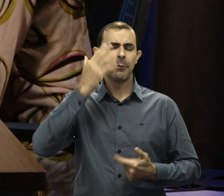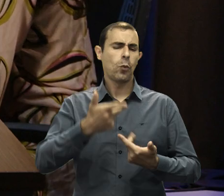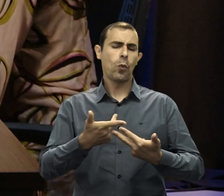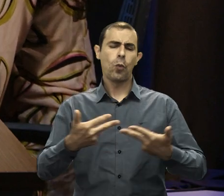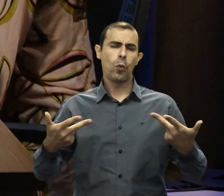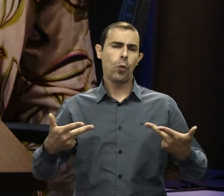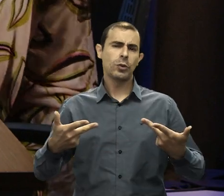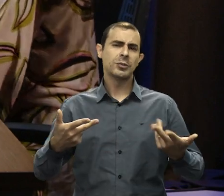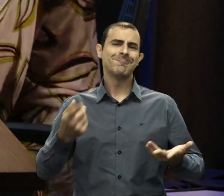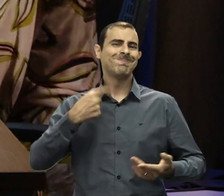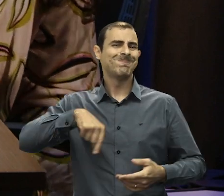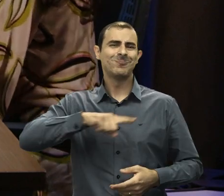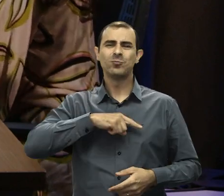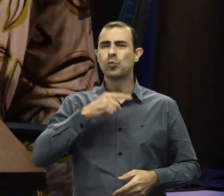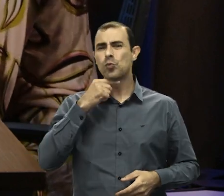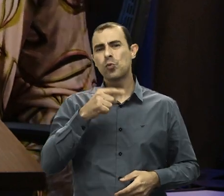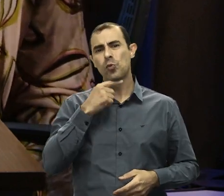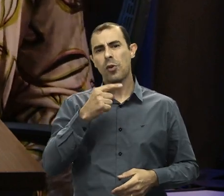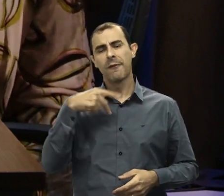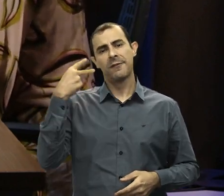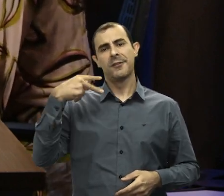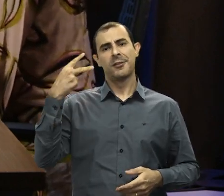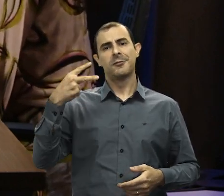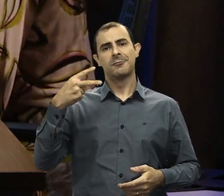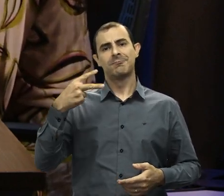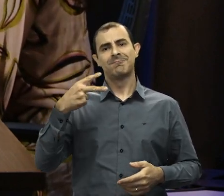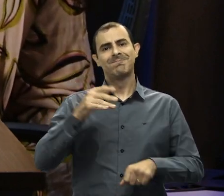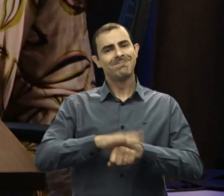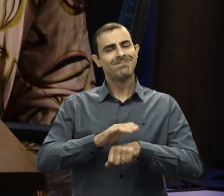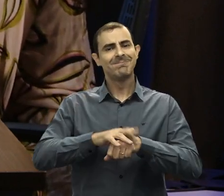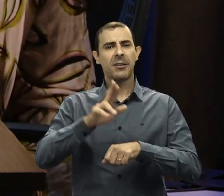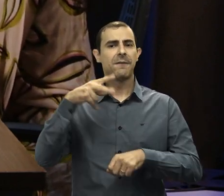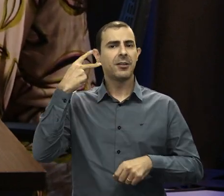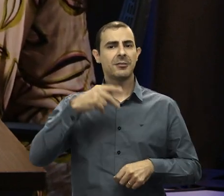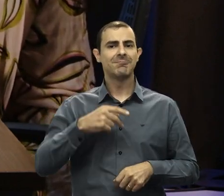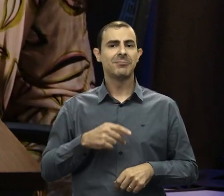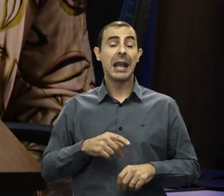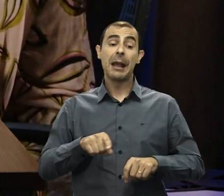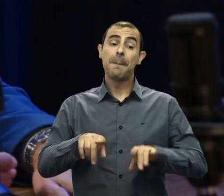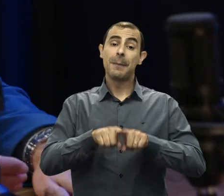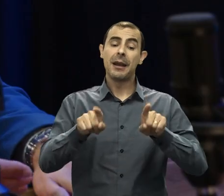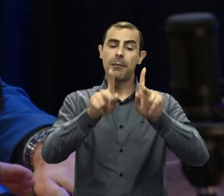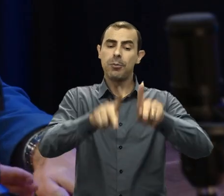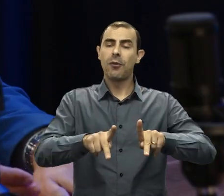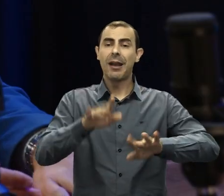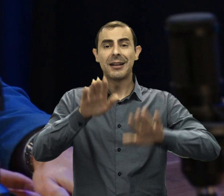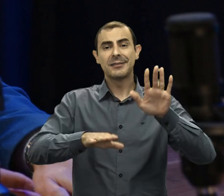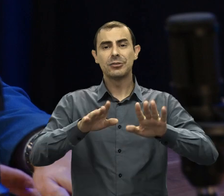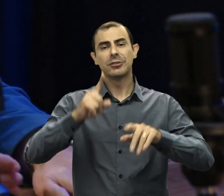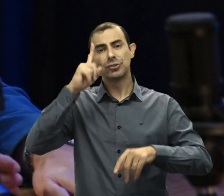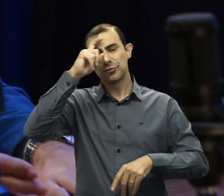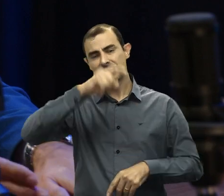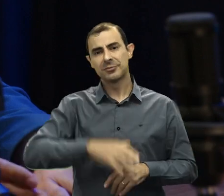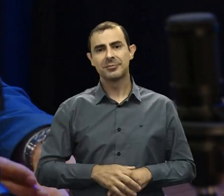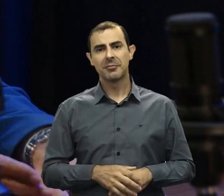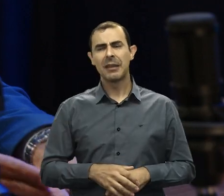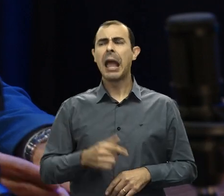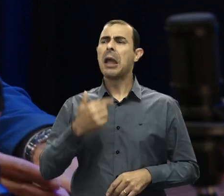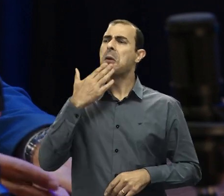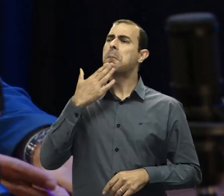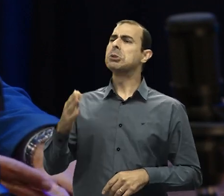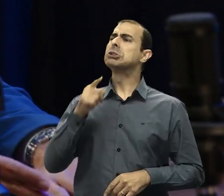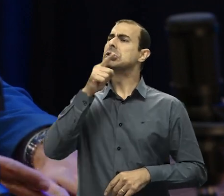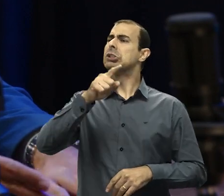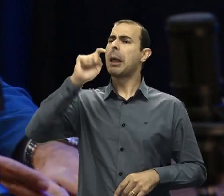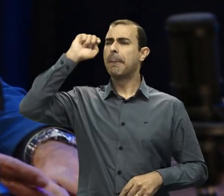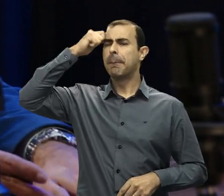não depende do vereador. Exato. Né? E a população, às vezes, tem essa dificuldade. Eu pedi lá o